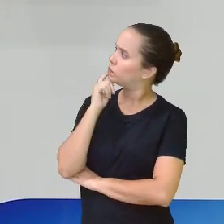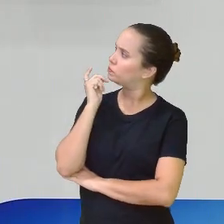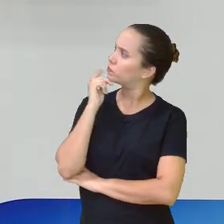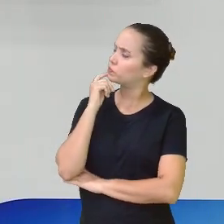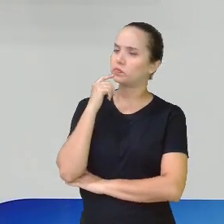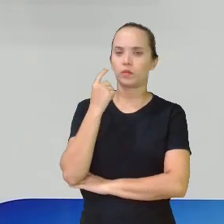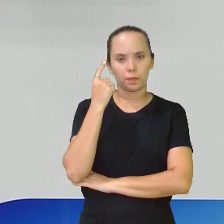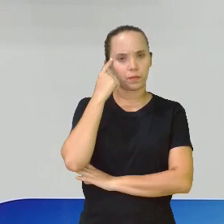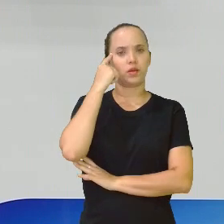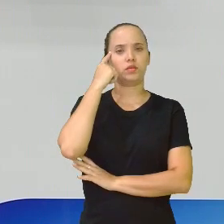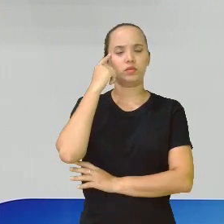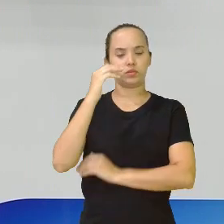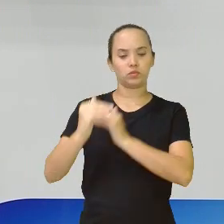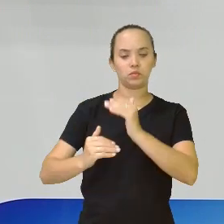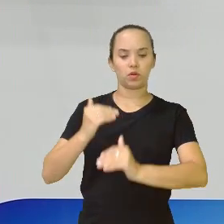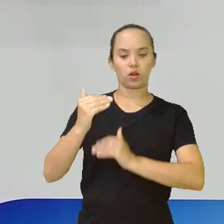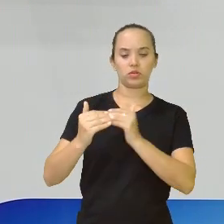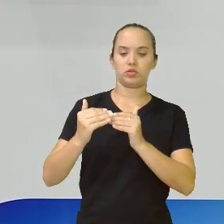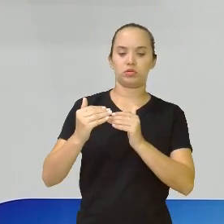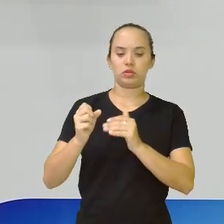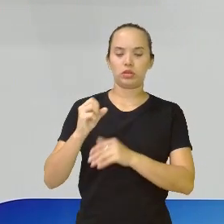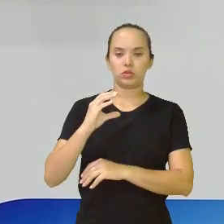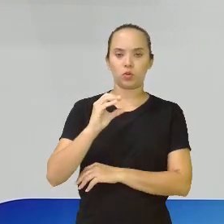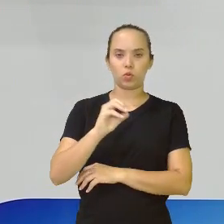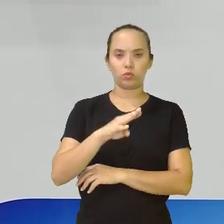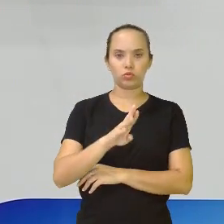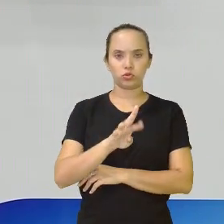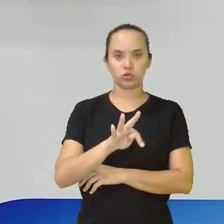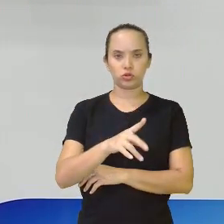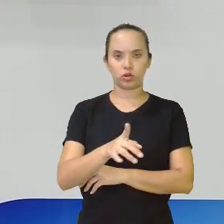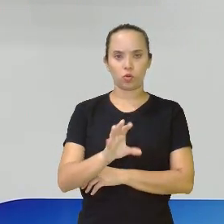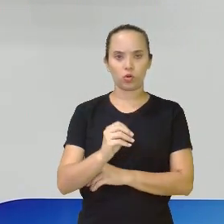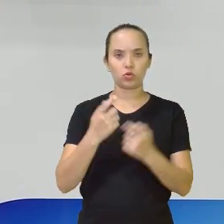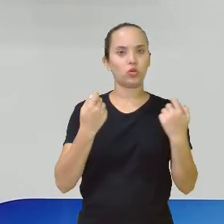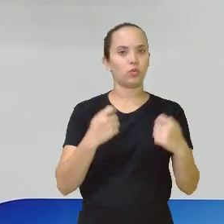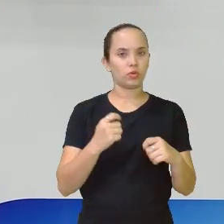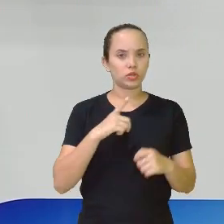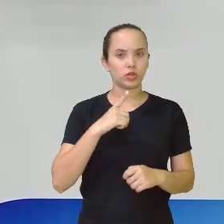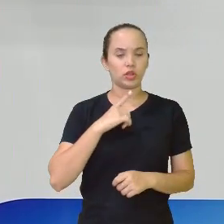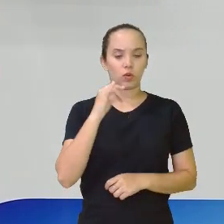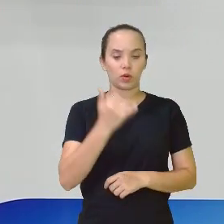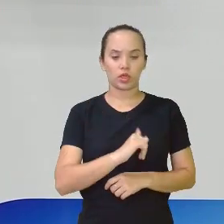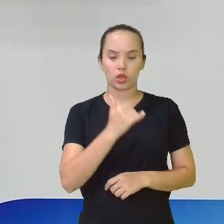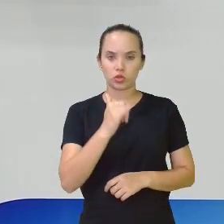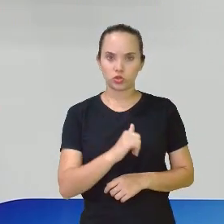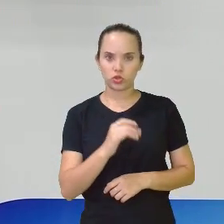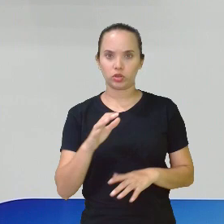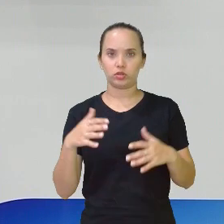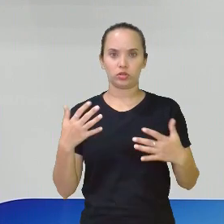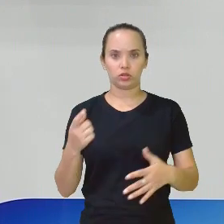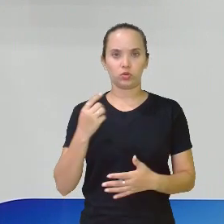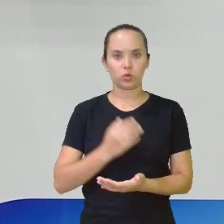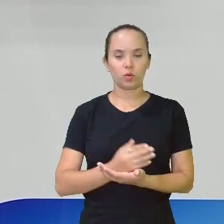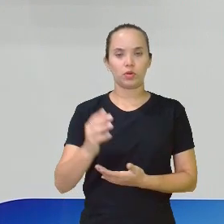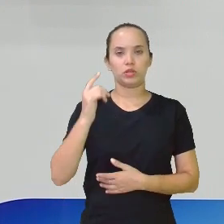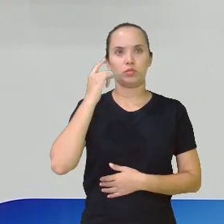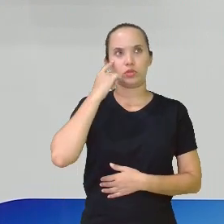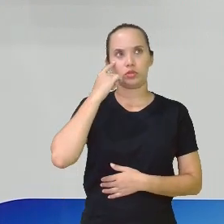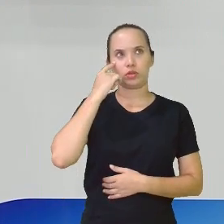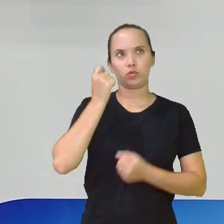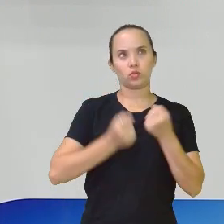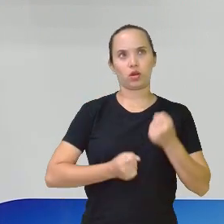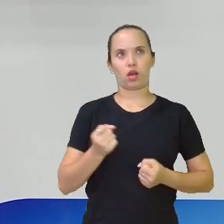o processo de combustão acontecer, a gente precisa da fonte de energia, e aí eu vou pensar no automóvel. Eu